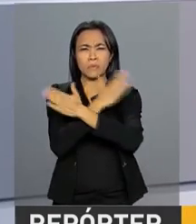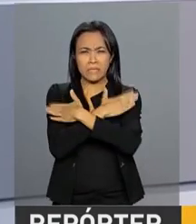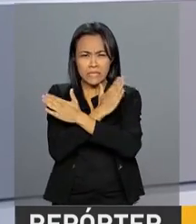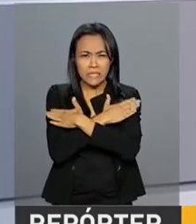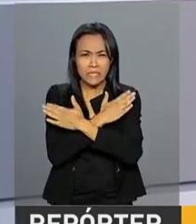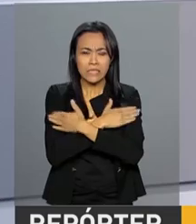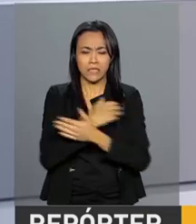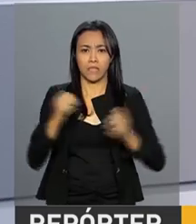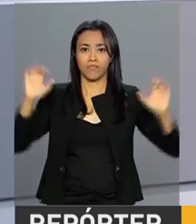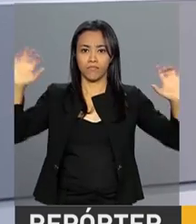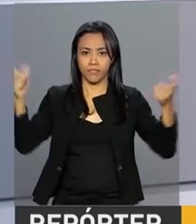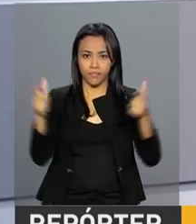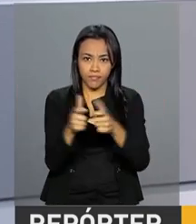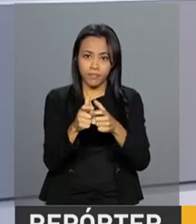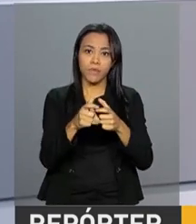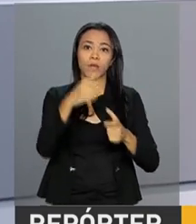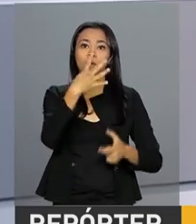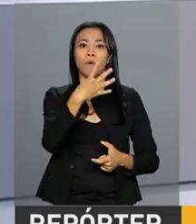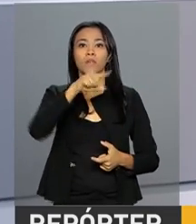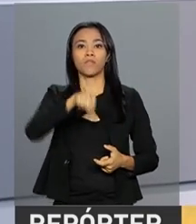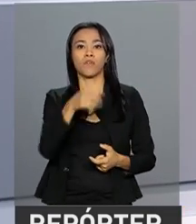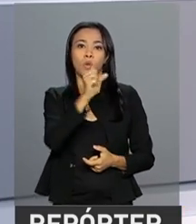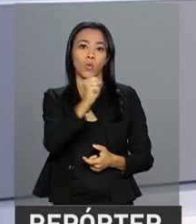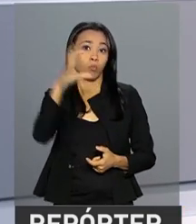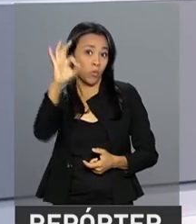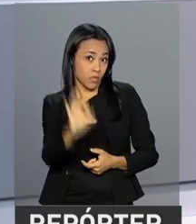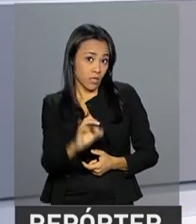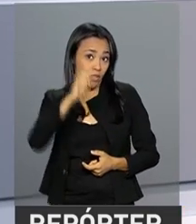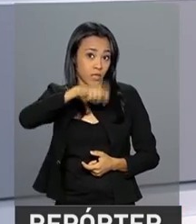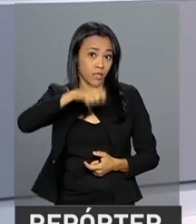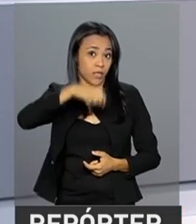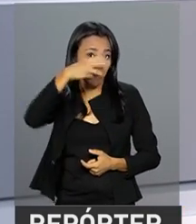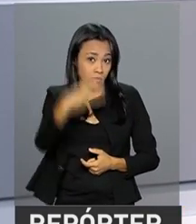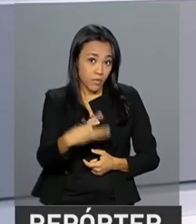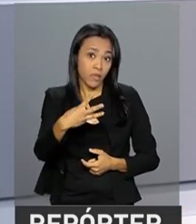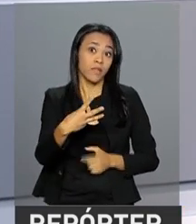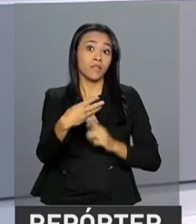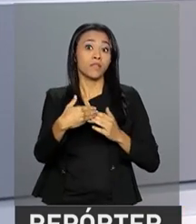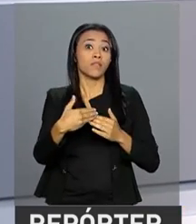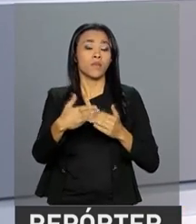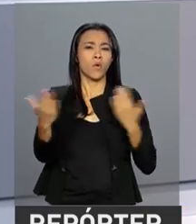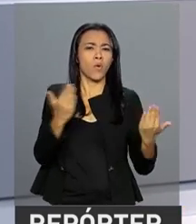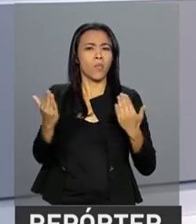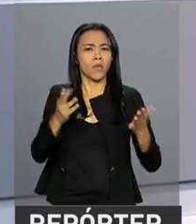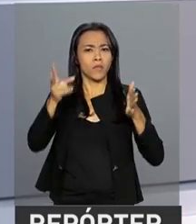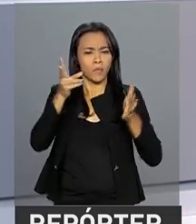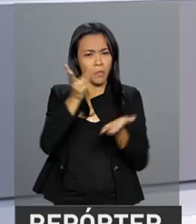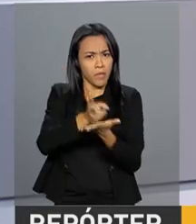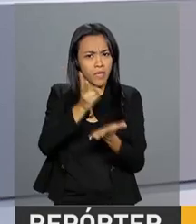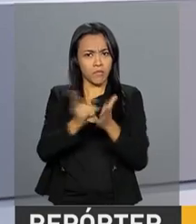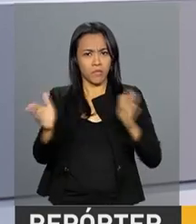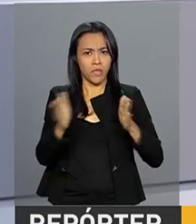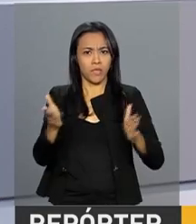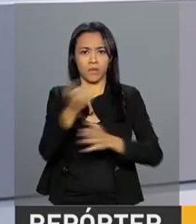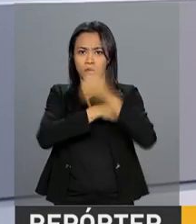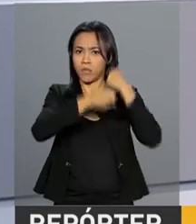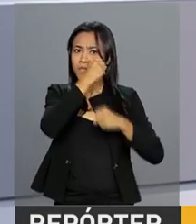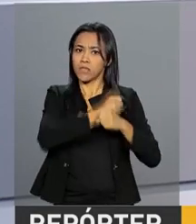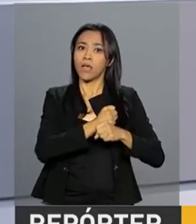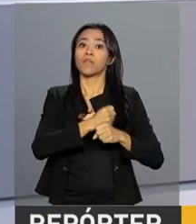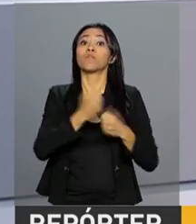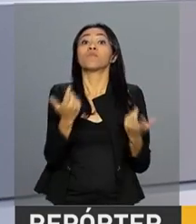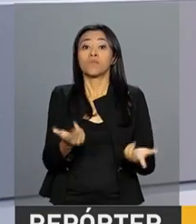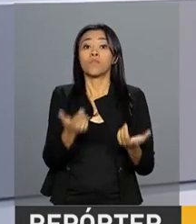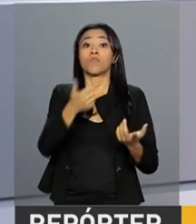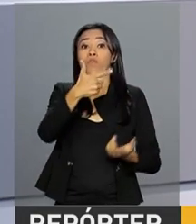caiu 4,8 por cento no trimestre encerrado em agosto em relação ao período anterior ele ficou em 12,6 por